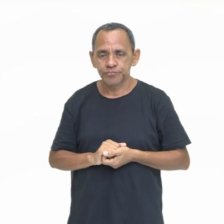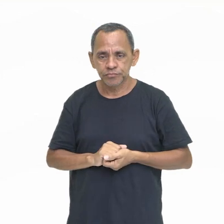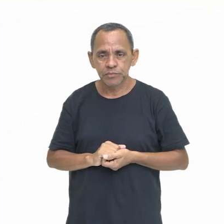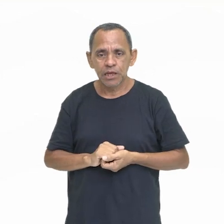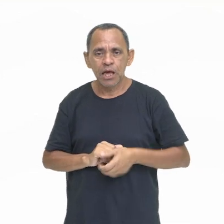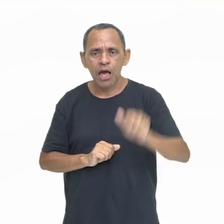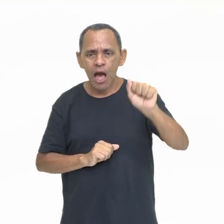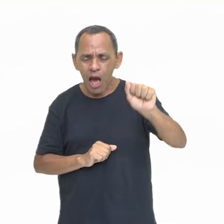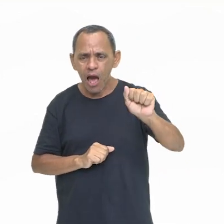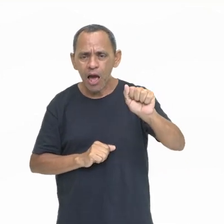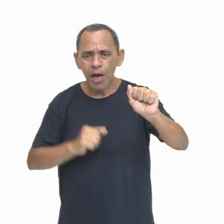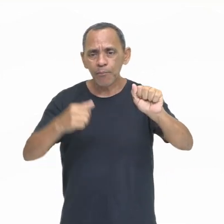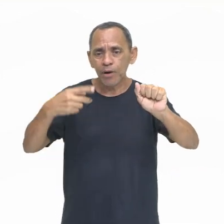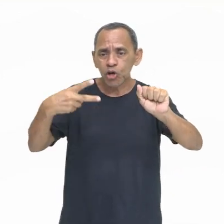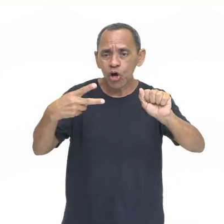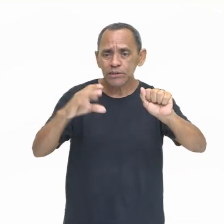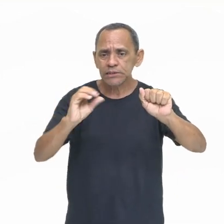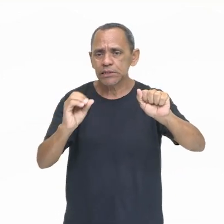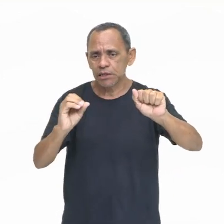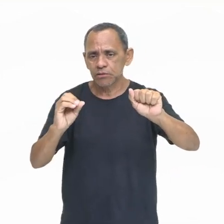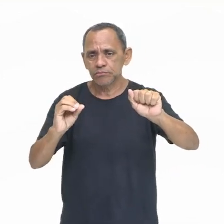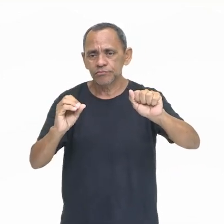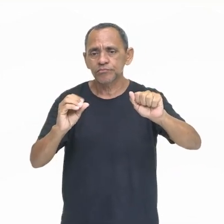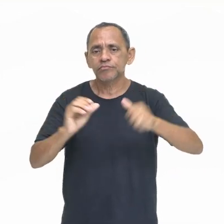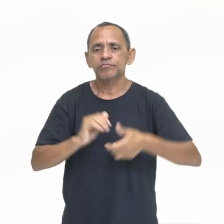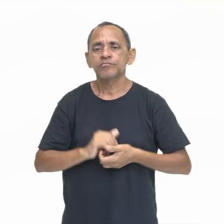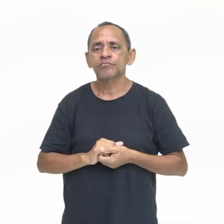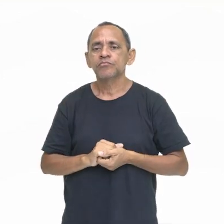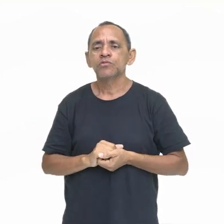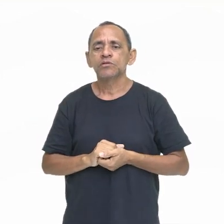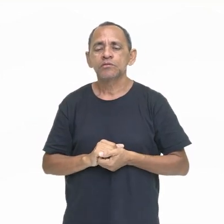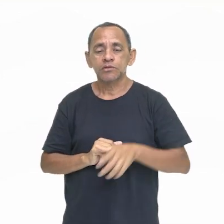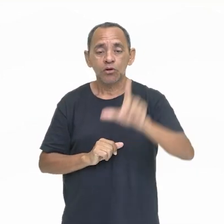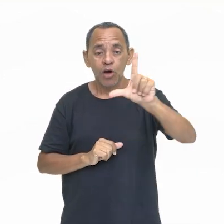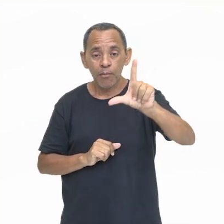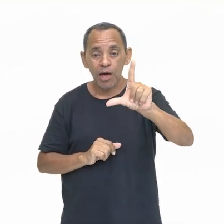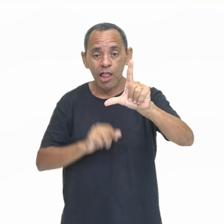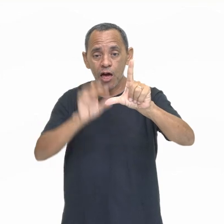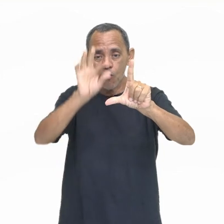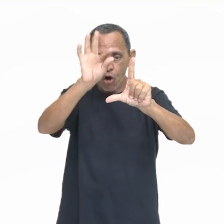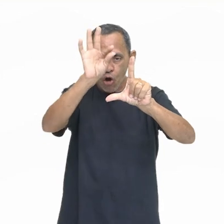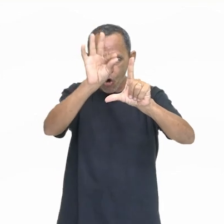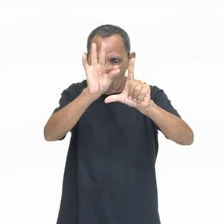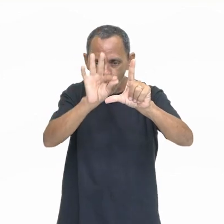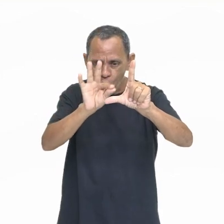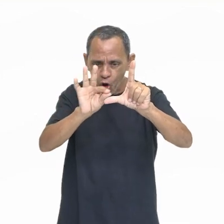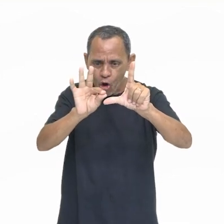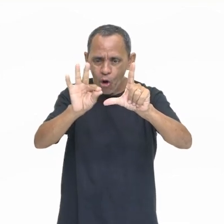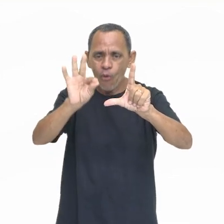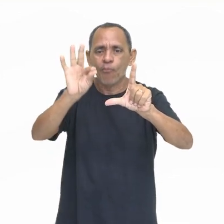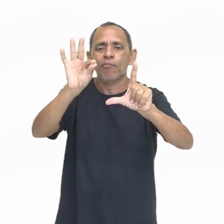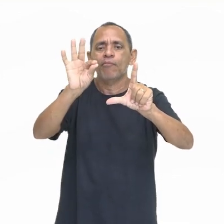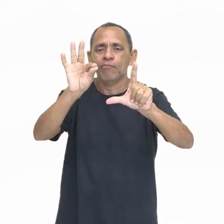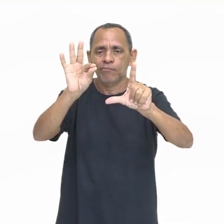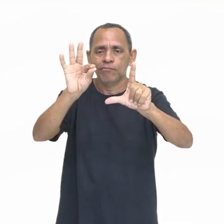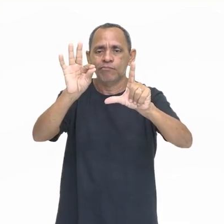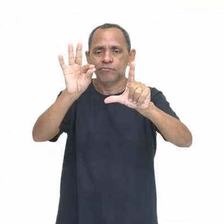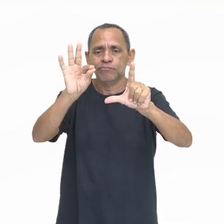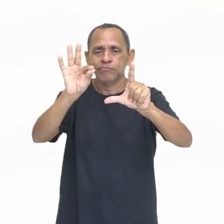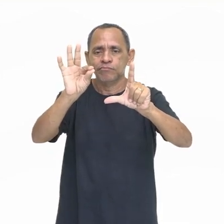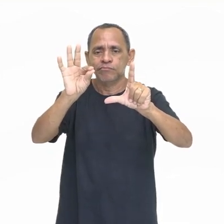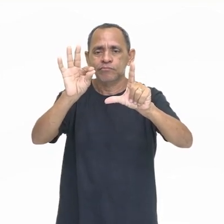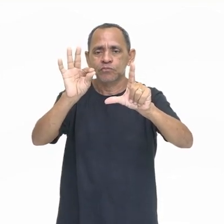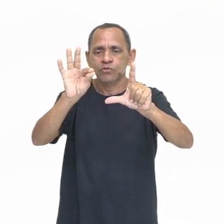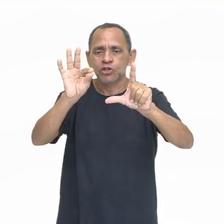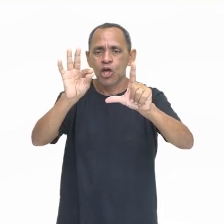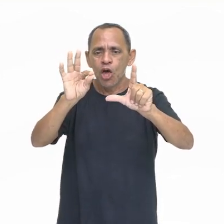cara aqui, tem que ser maior que zero. Nesse caso, a parábola terá concavidade voltada para cima e a